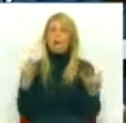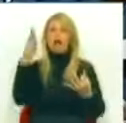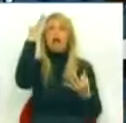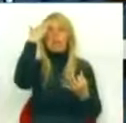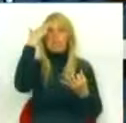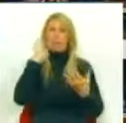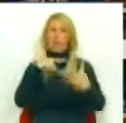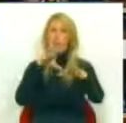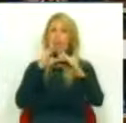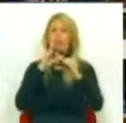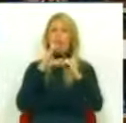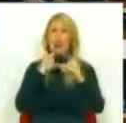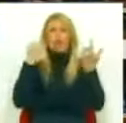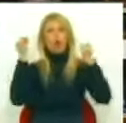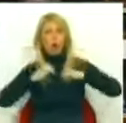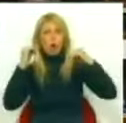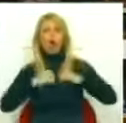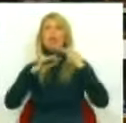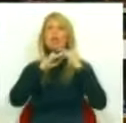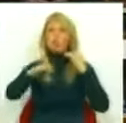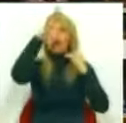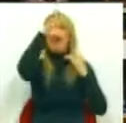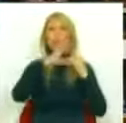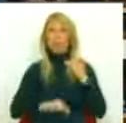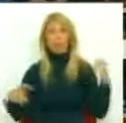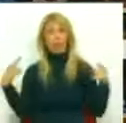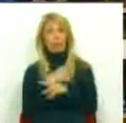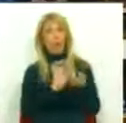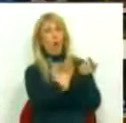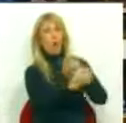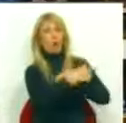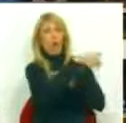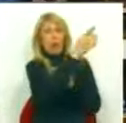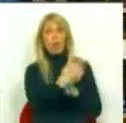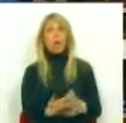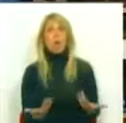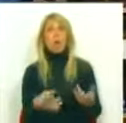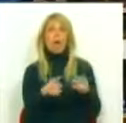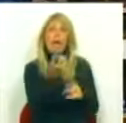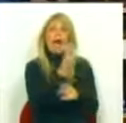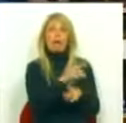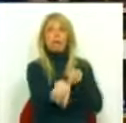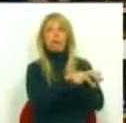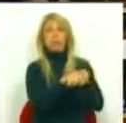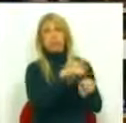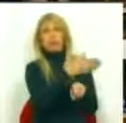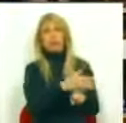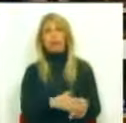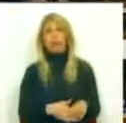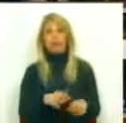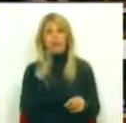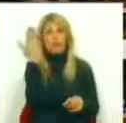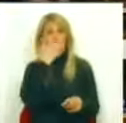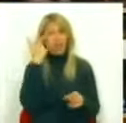de concertação e de estabilidade deste Governo, que contrasta bem com aquilo que era a política anterior, como ficámos a saber ainda por estes